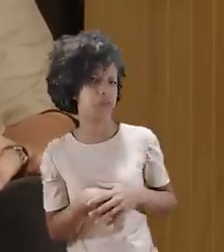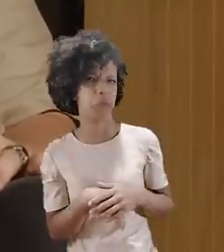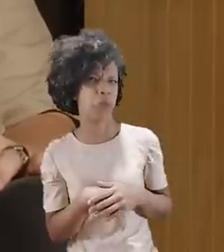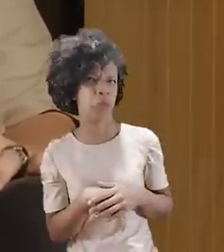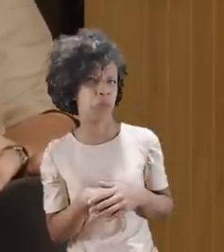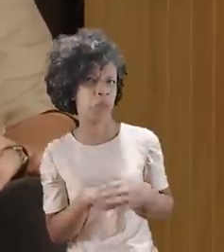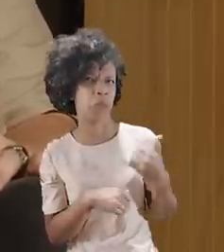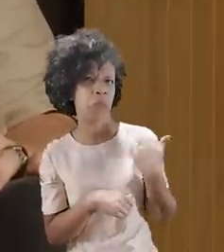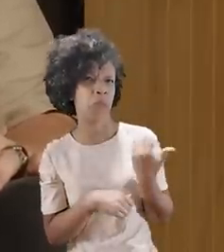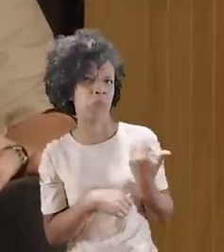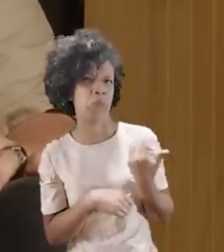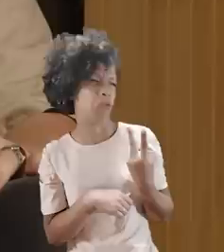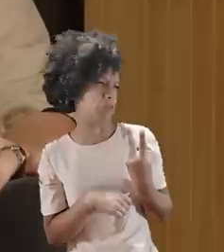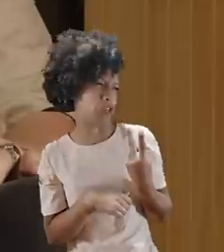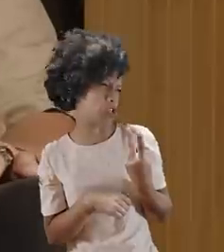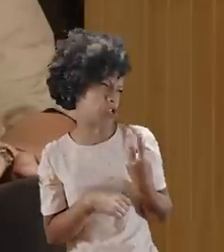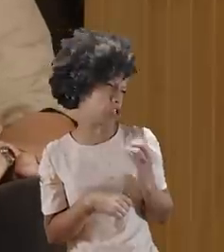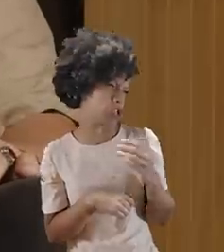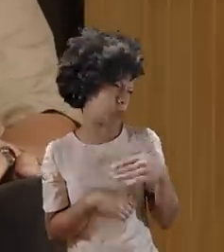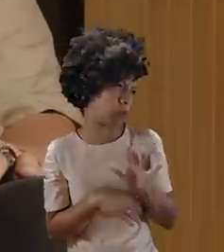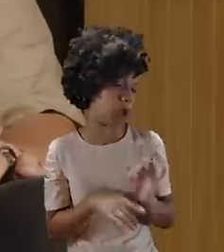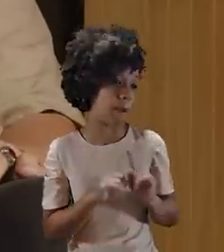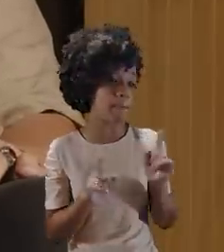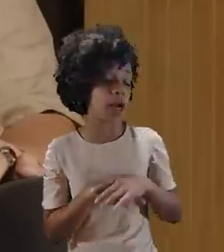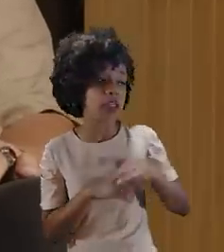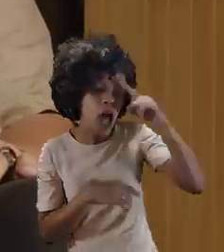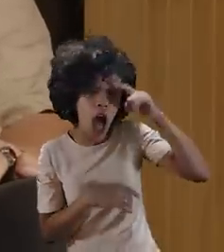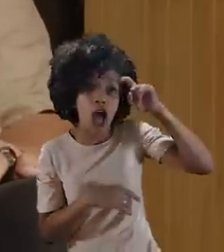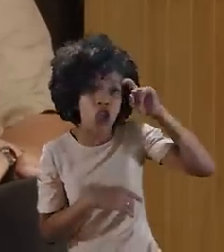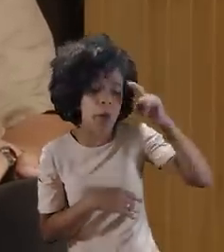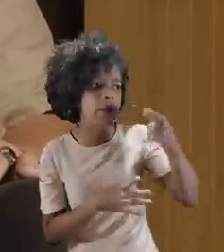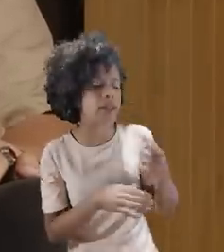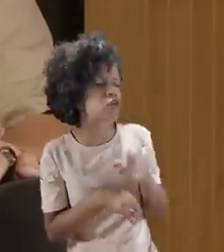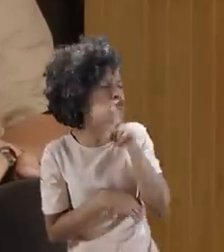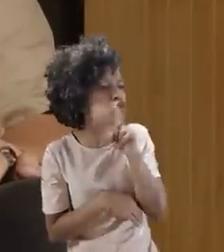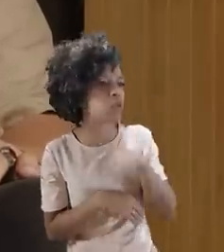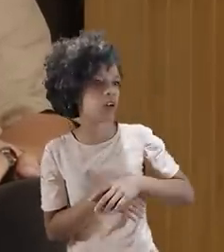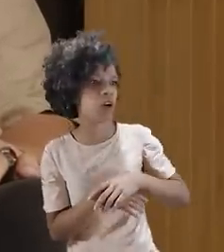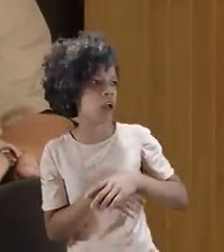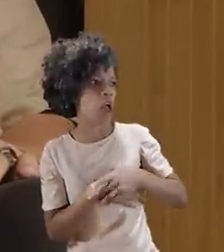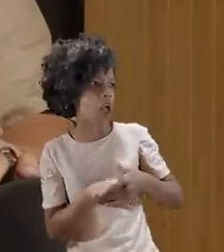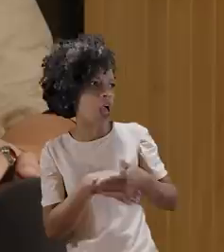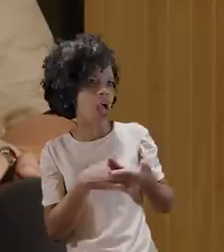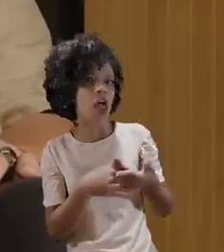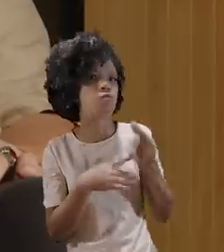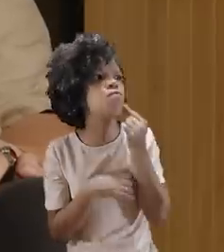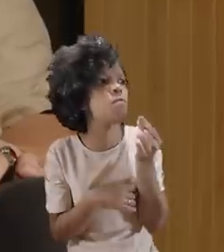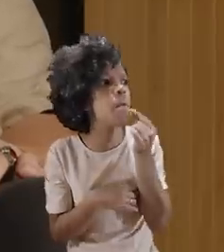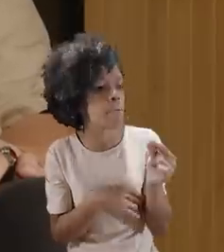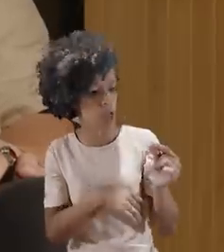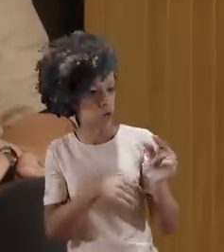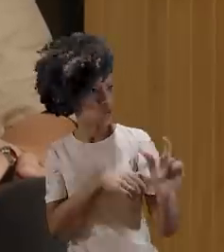uma digestão 20 e Poucos só que a sobrancelha dele mano juro por Deus esse pelo aqui conectar com o pezinho